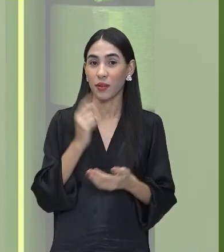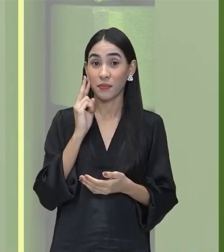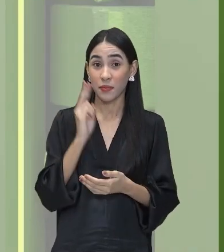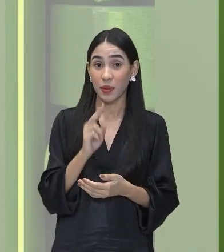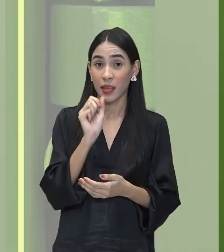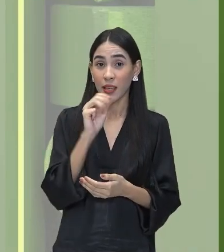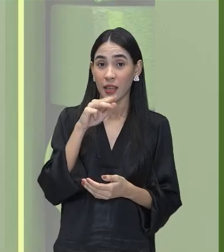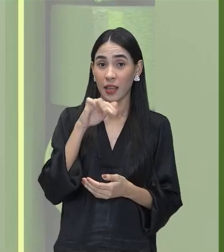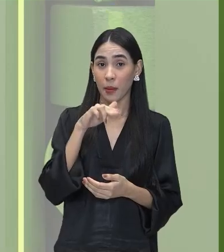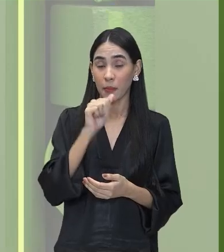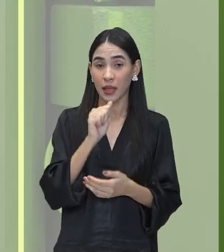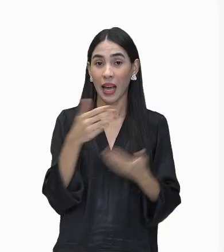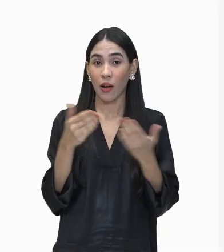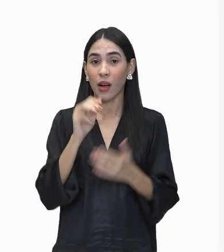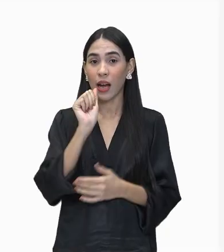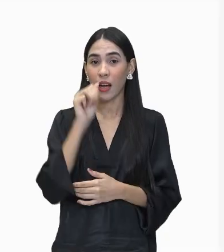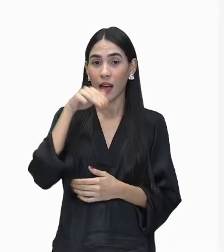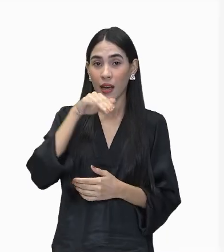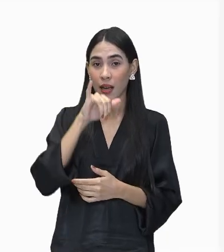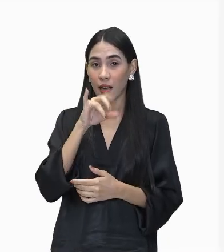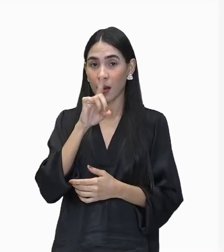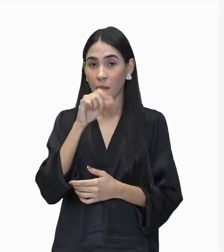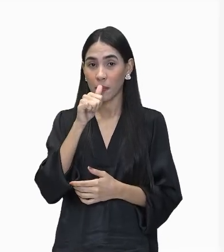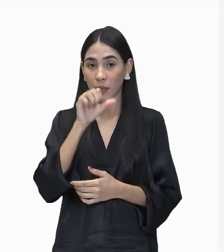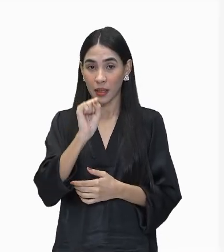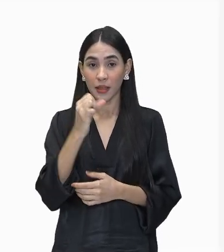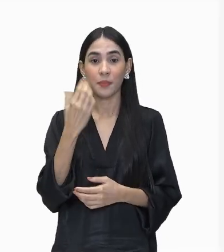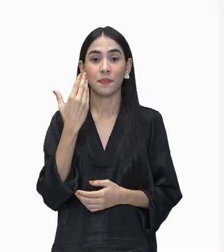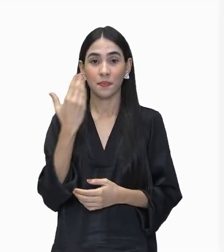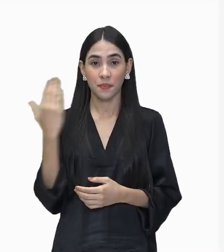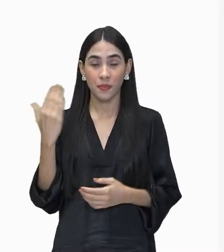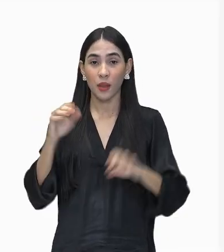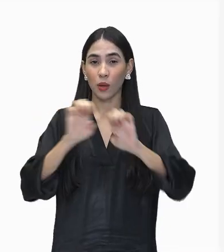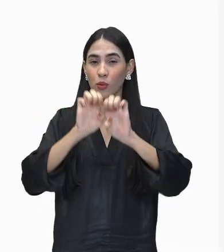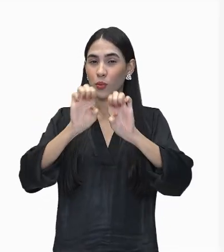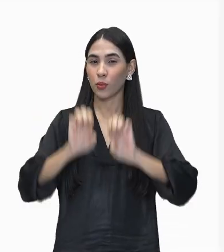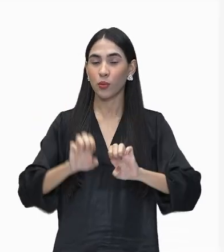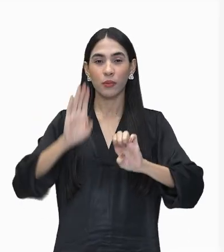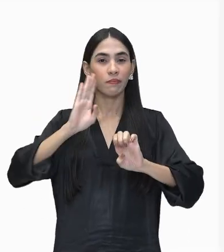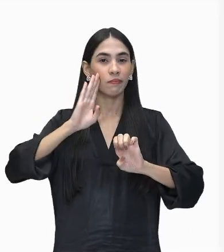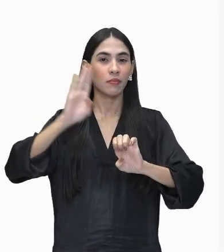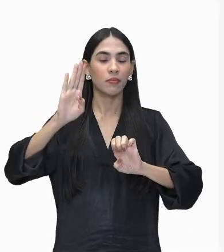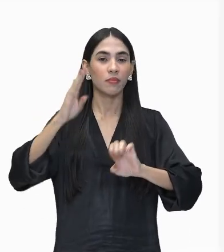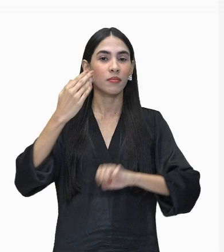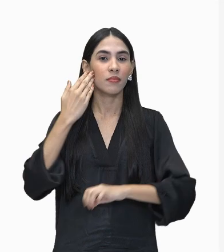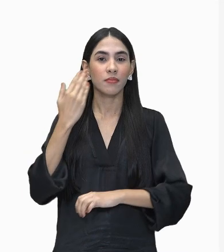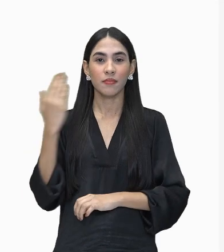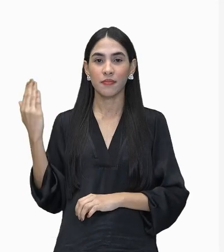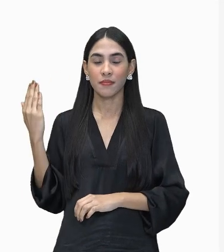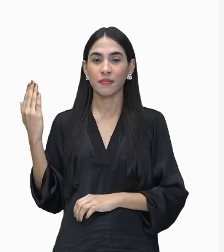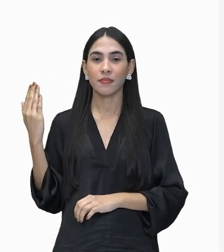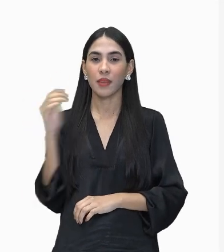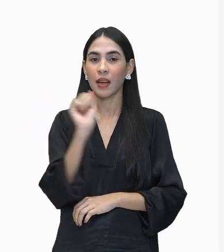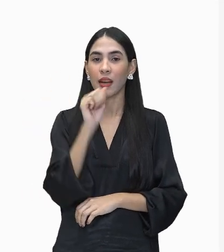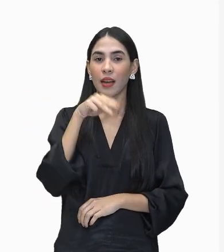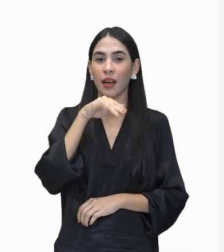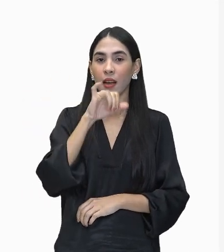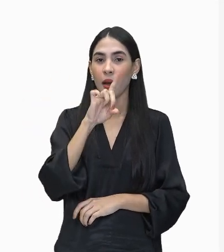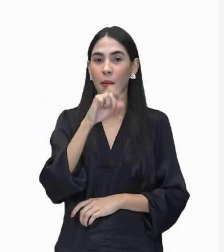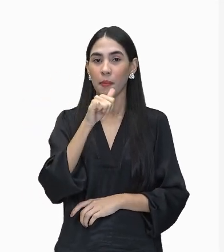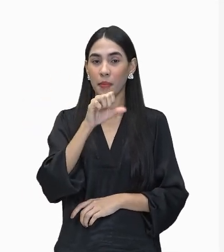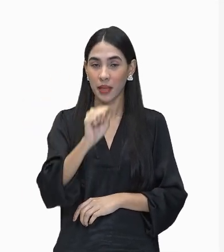as amidas. Então, essa é a fórmula estrutural, fórmula genérica, na verdade, das